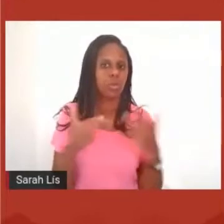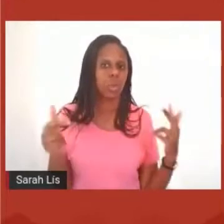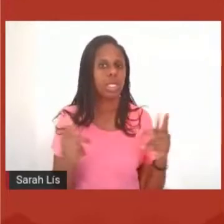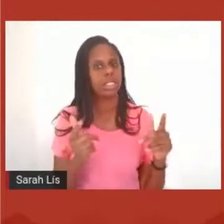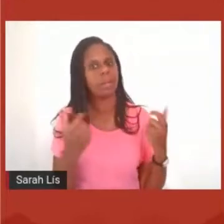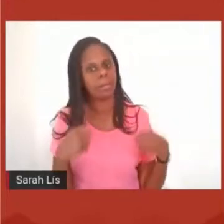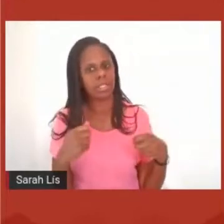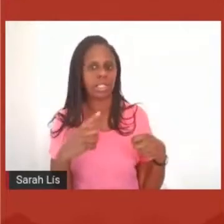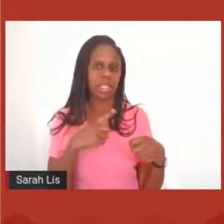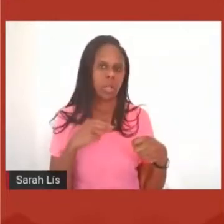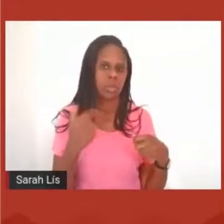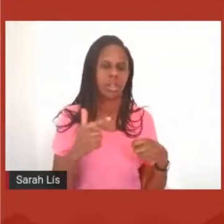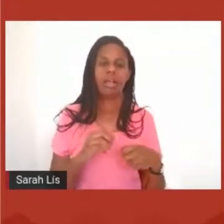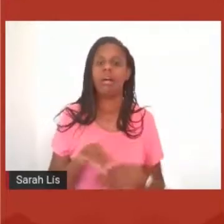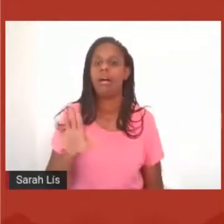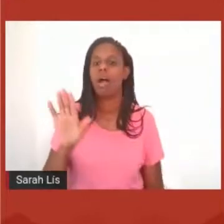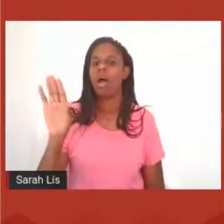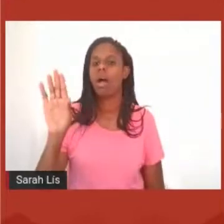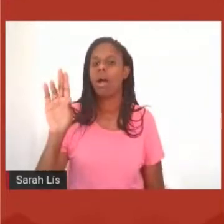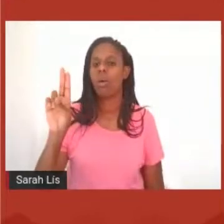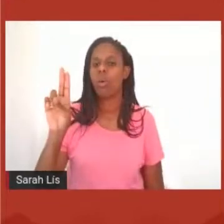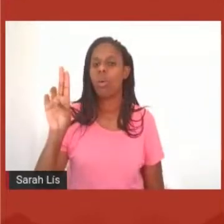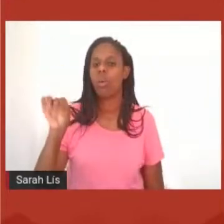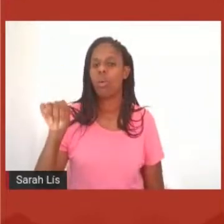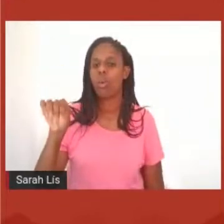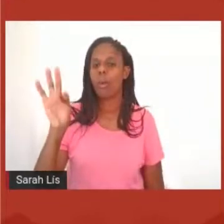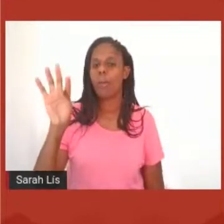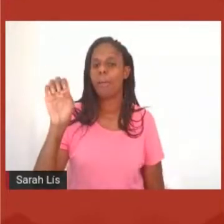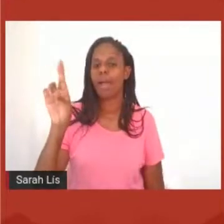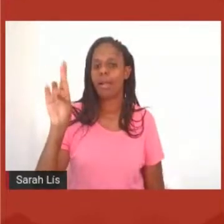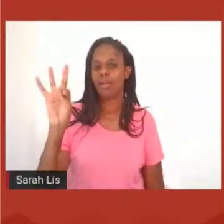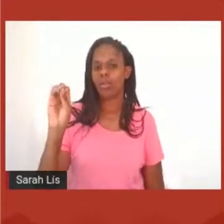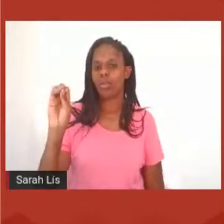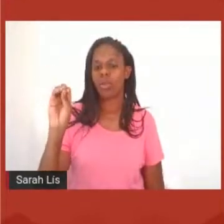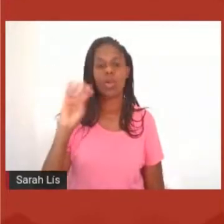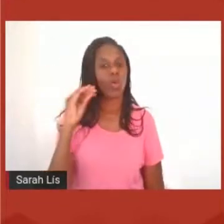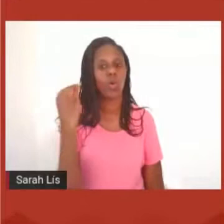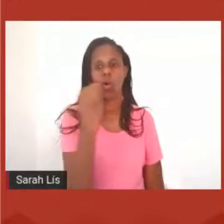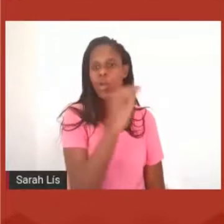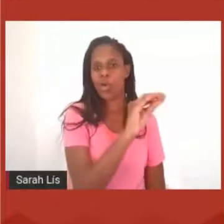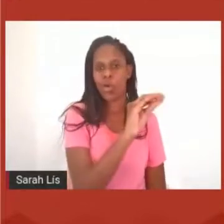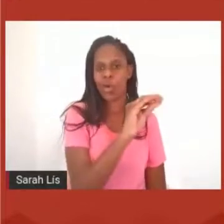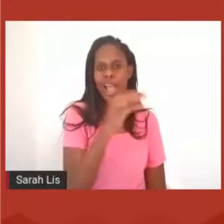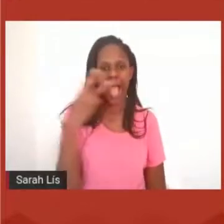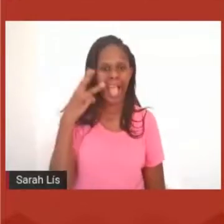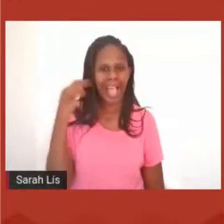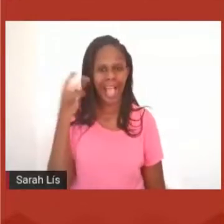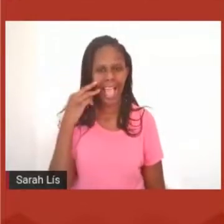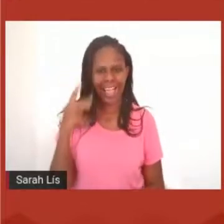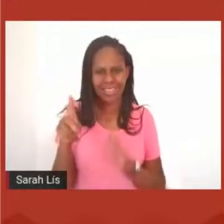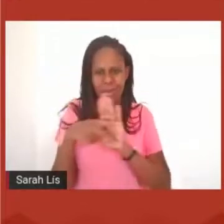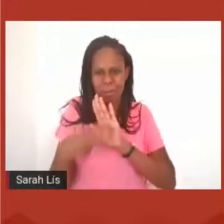O Humberto não colocou a questão dele de que os gatos não são desse planeta.